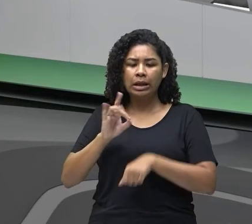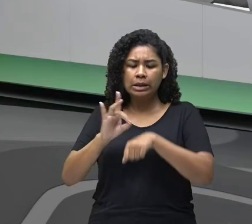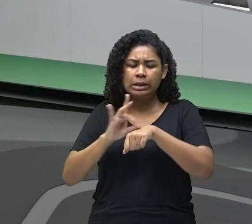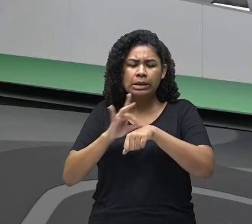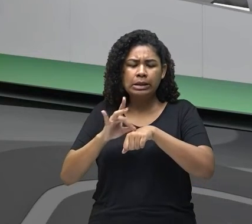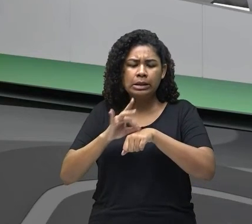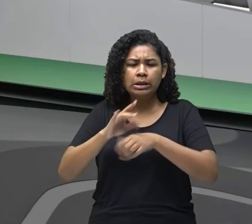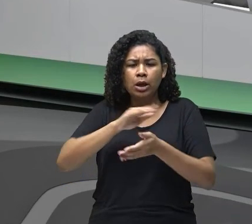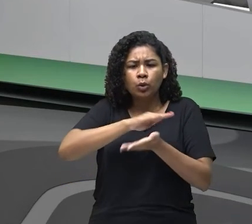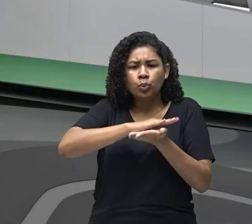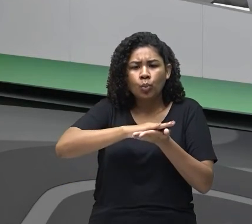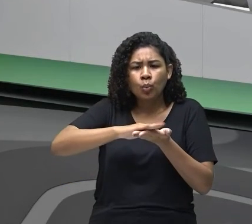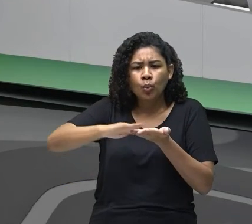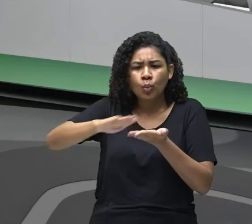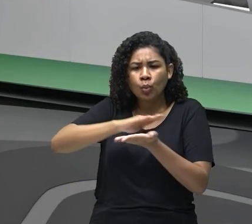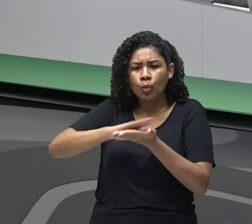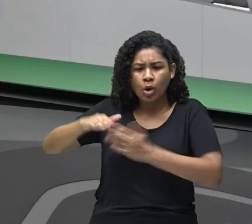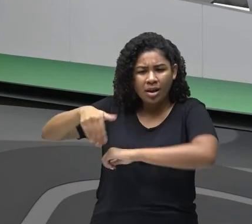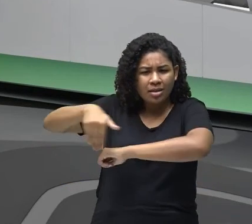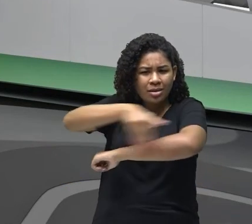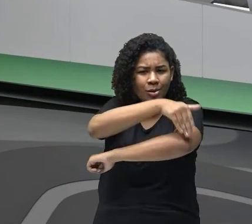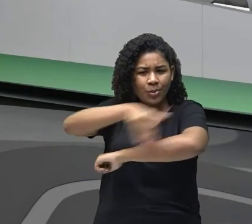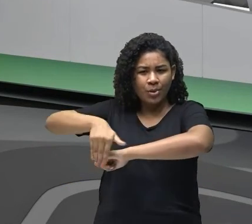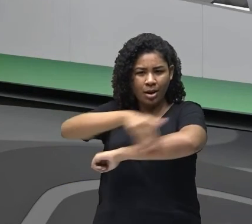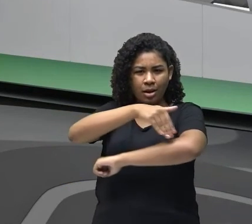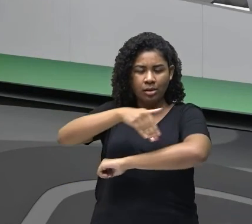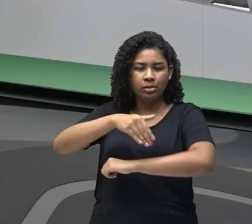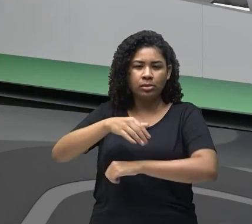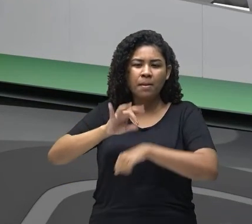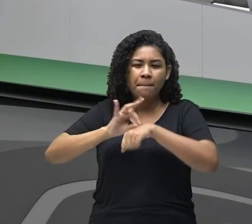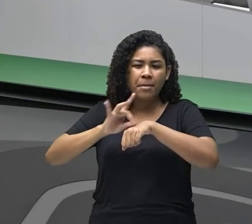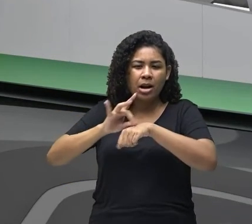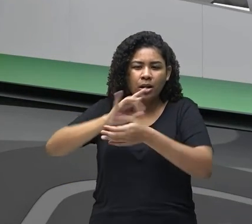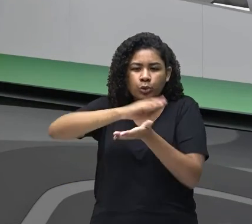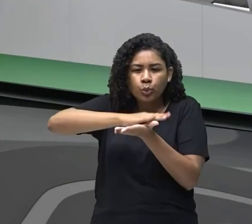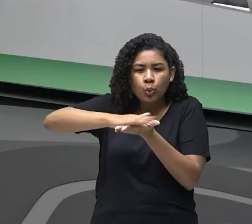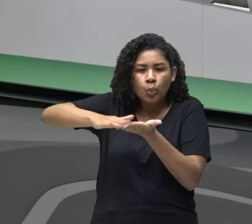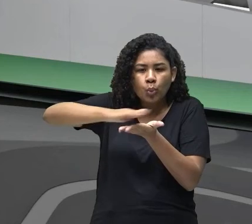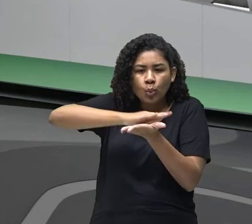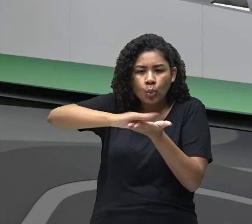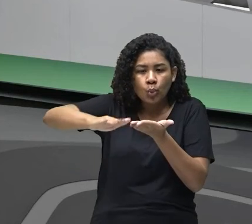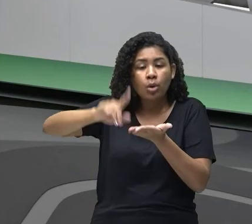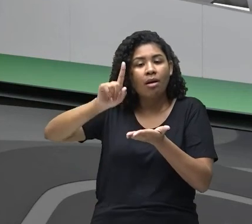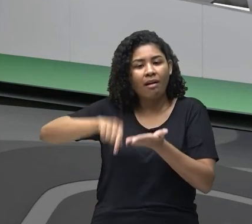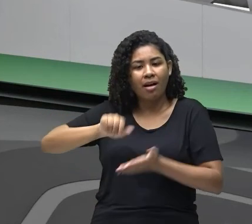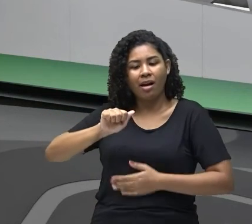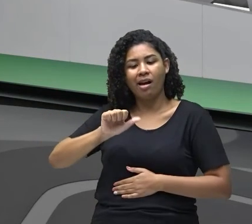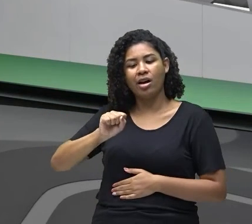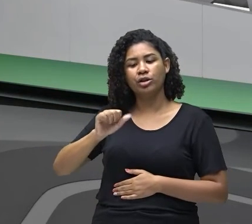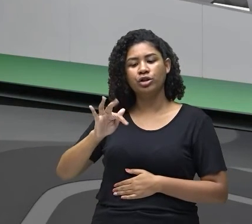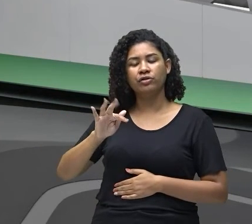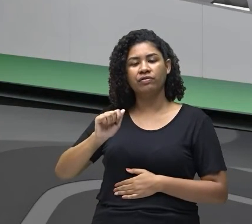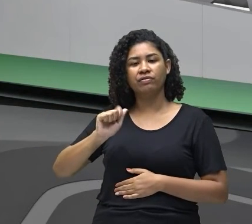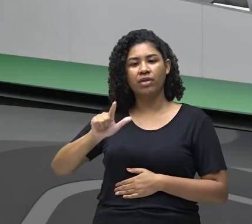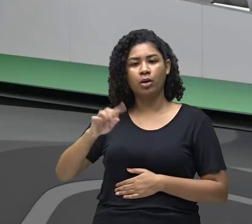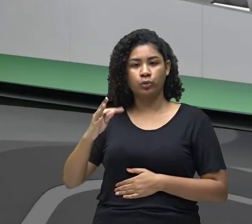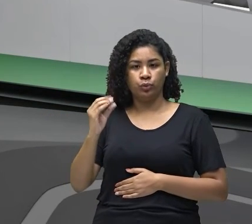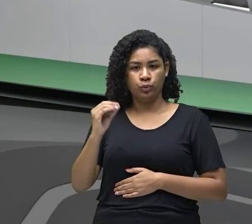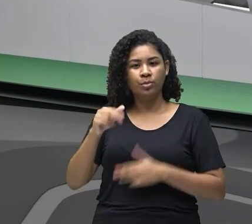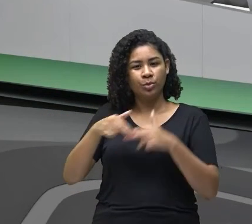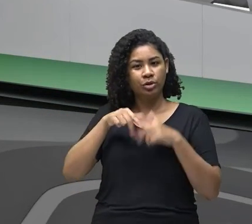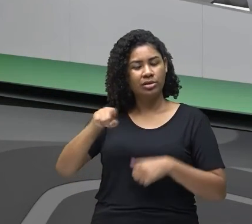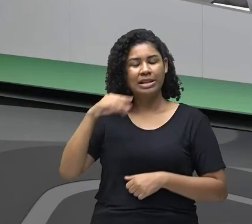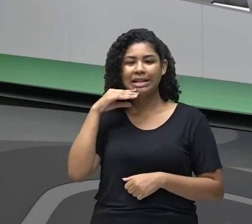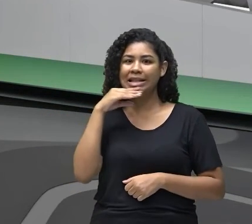Para asfaltar a rua, ele geralmente está na temperatura mais elevada. Aqui em cima, o que eu tenho? O gás de